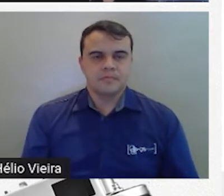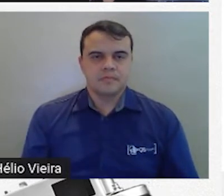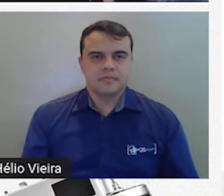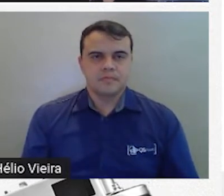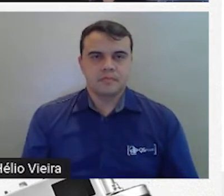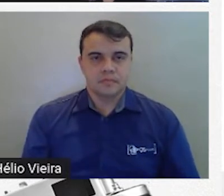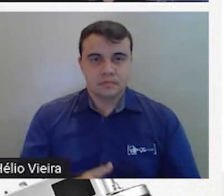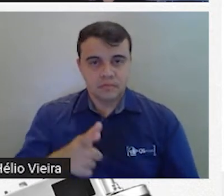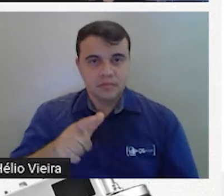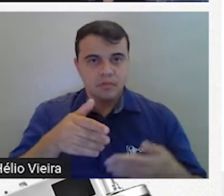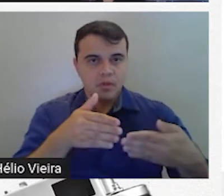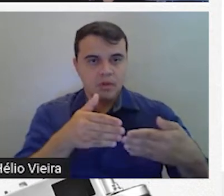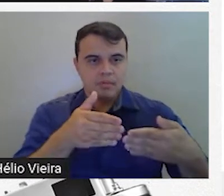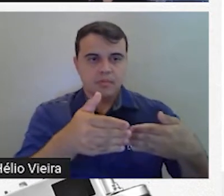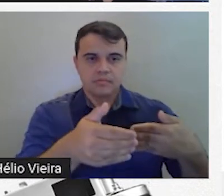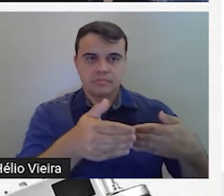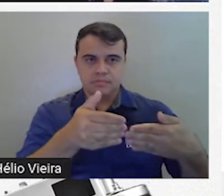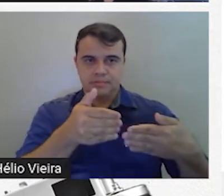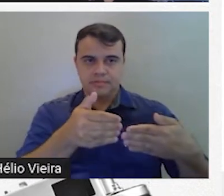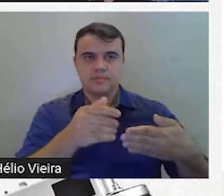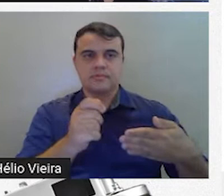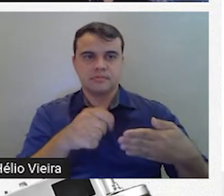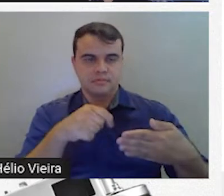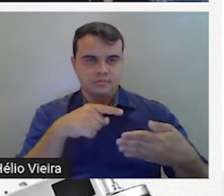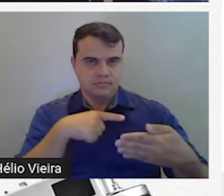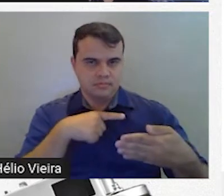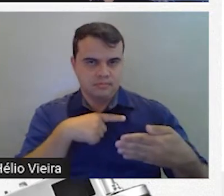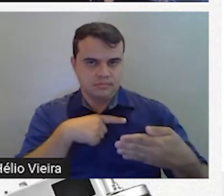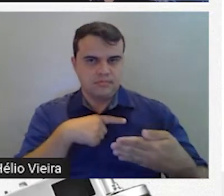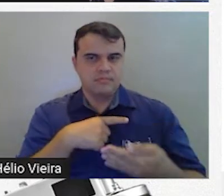Outro elemento, a perspectiva.